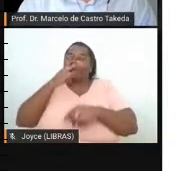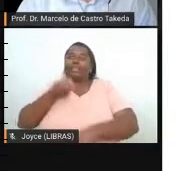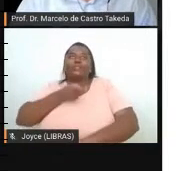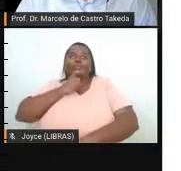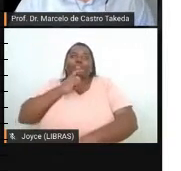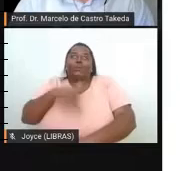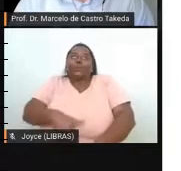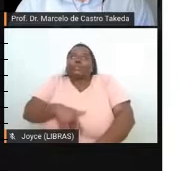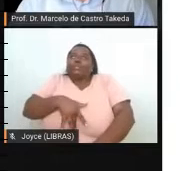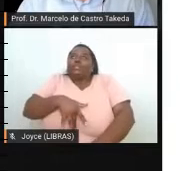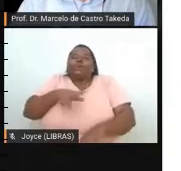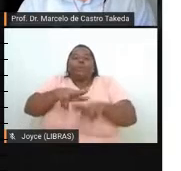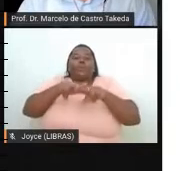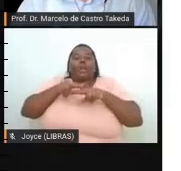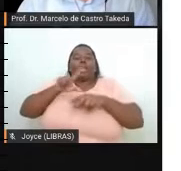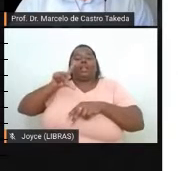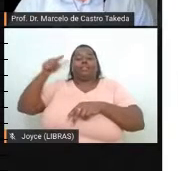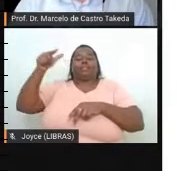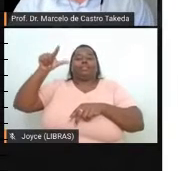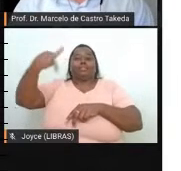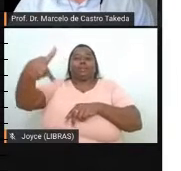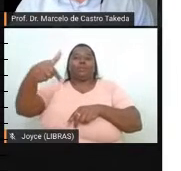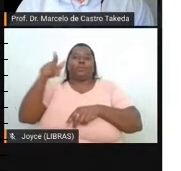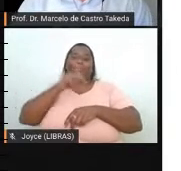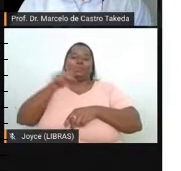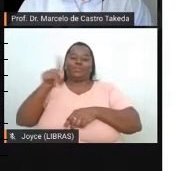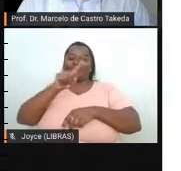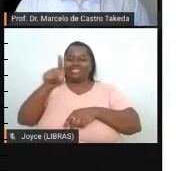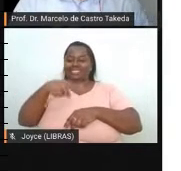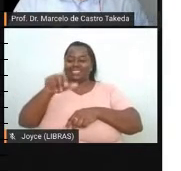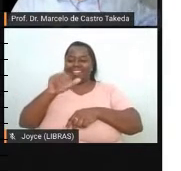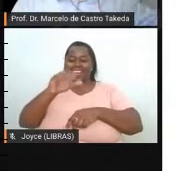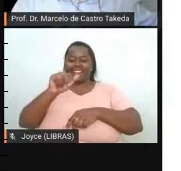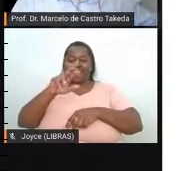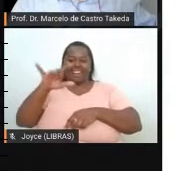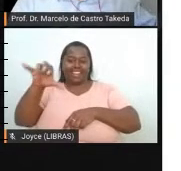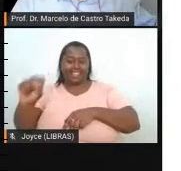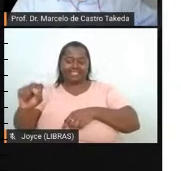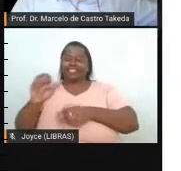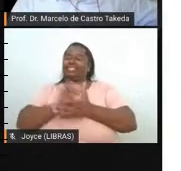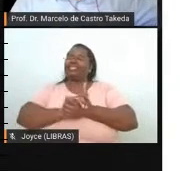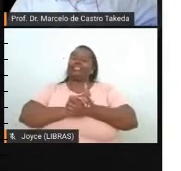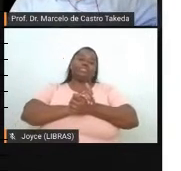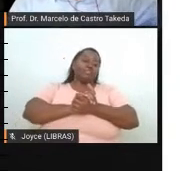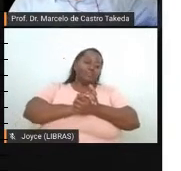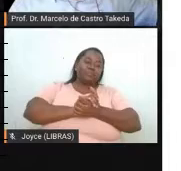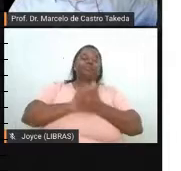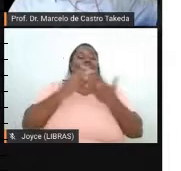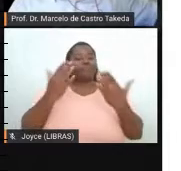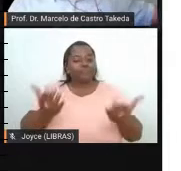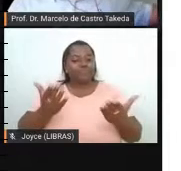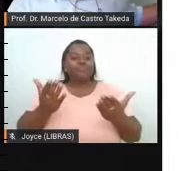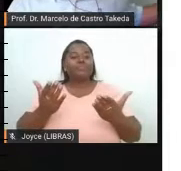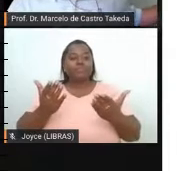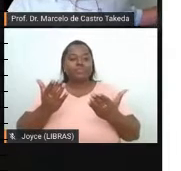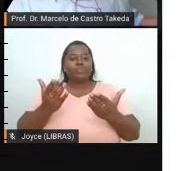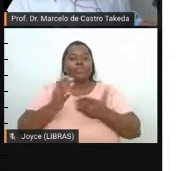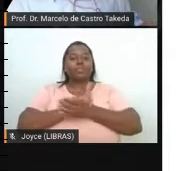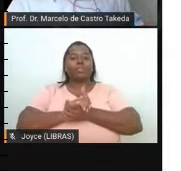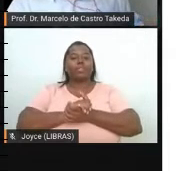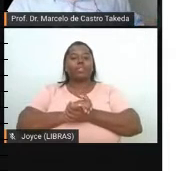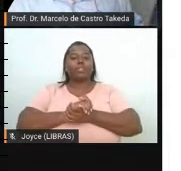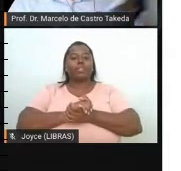né? É realmente disruptivo. Já que a Adriana mostrou, também uma